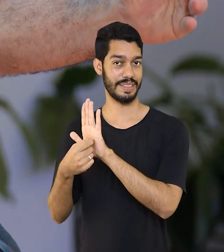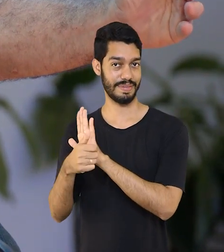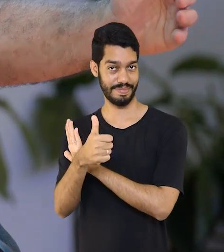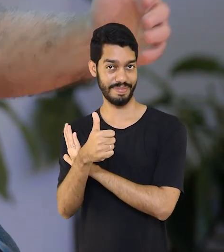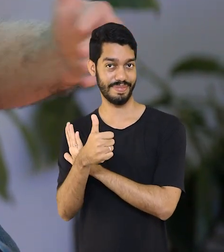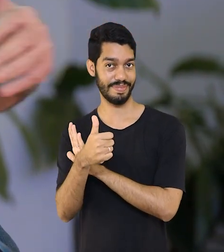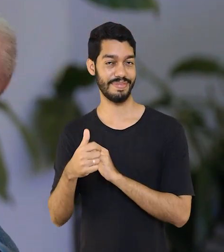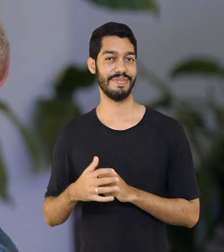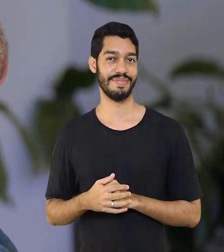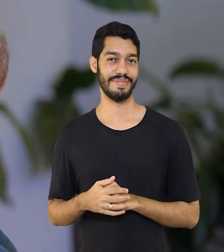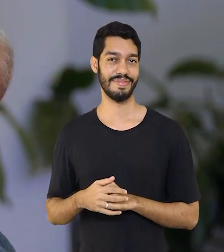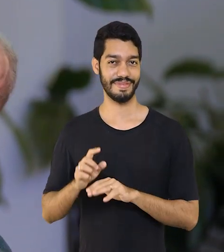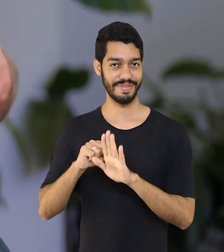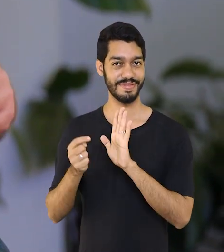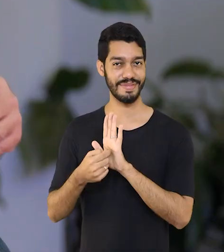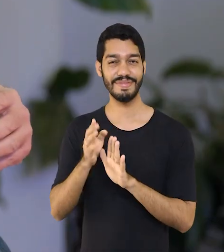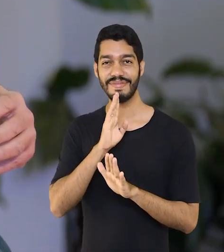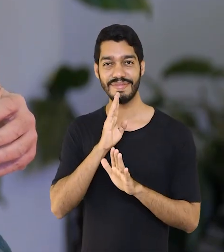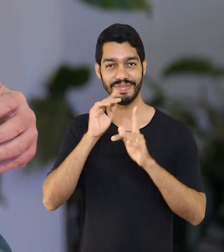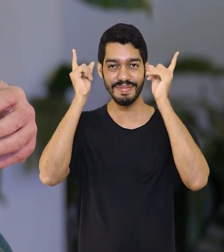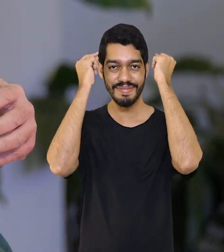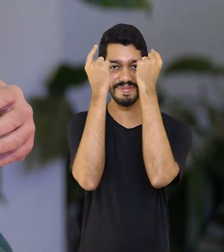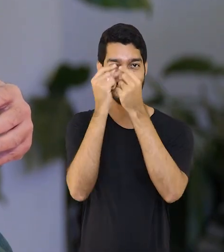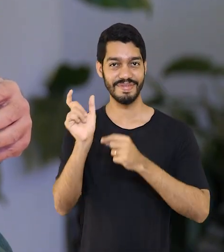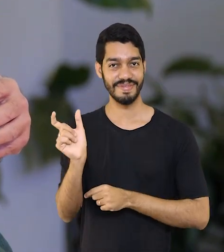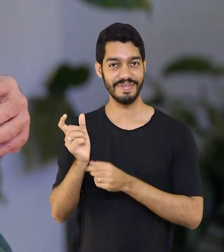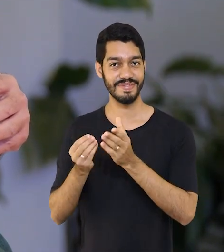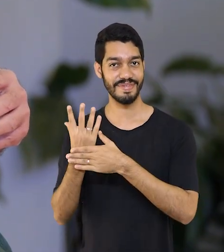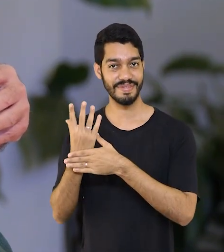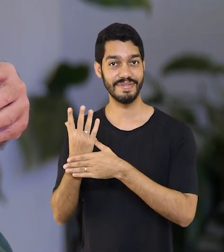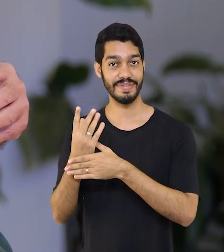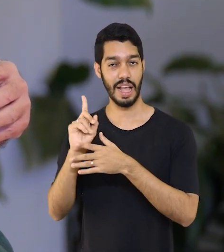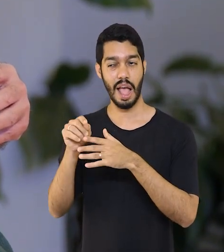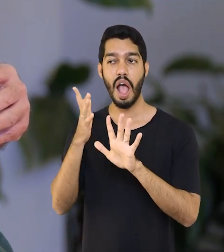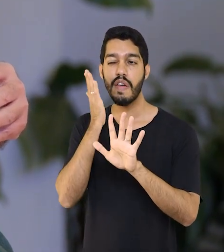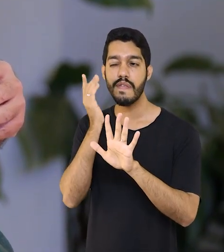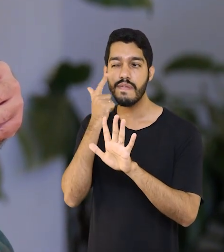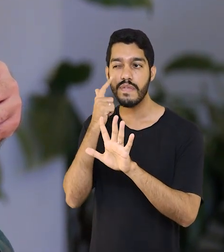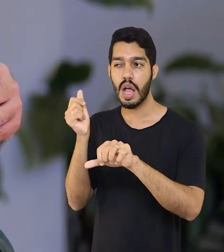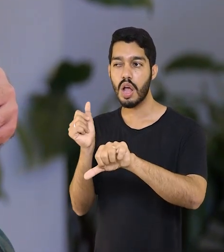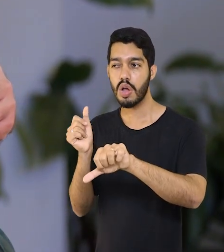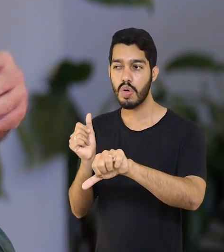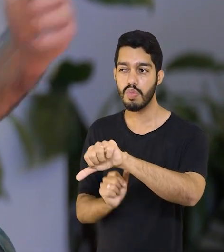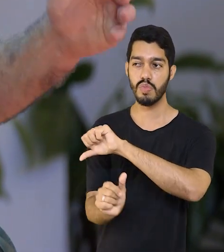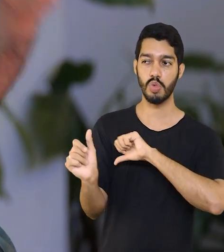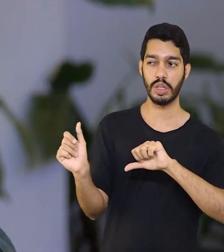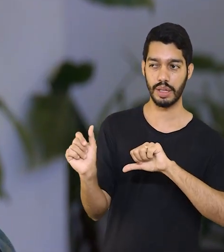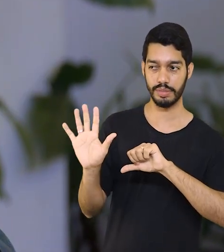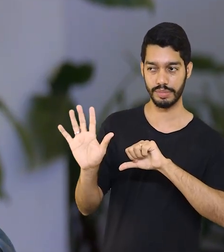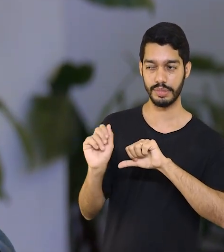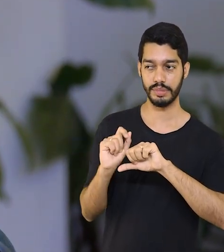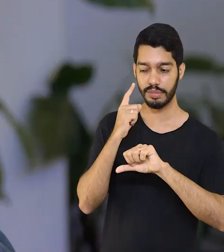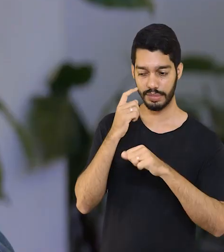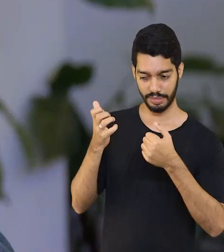metáfora. Metáfora, sabe o que quer dizer metáfora em grego? Caminhão de mudança. Você vai mudar de Copacabana